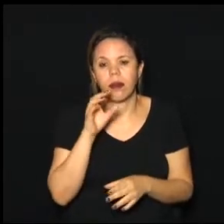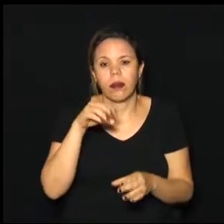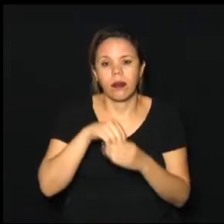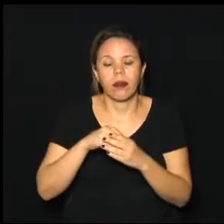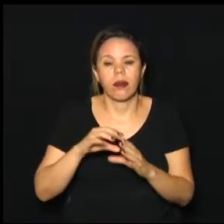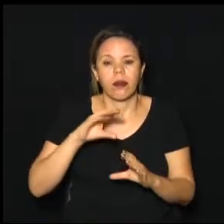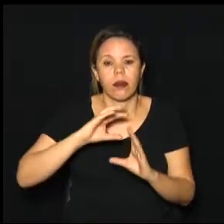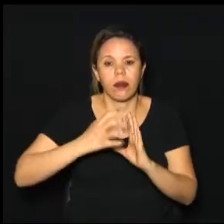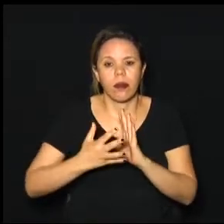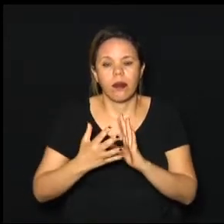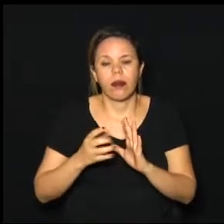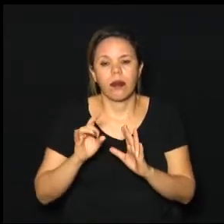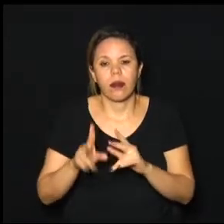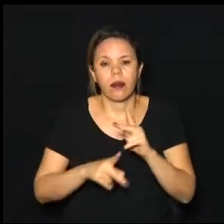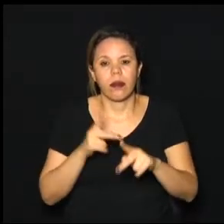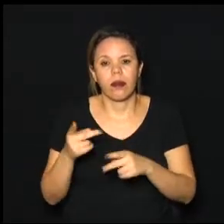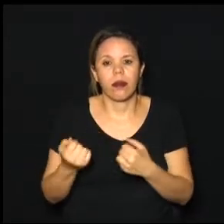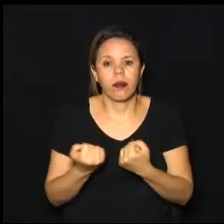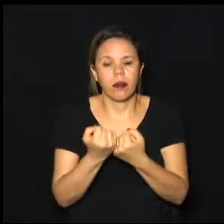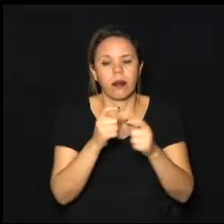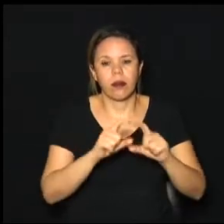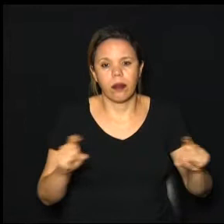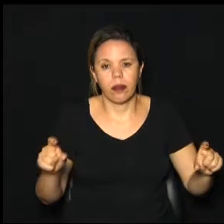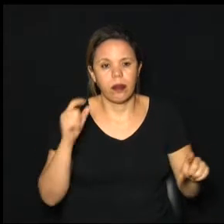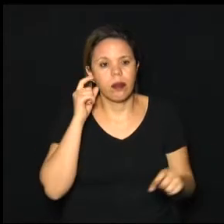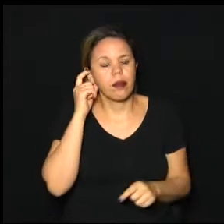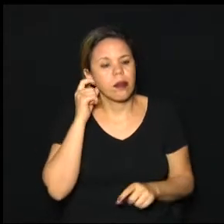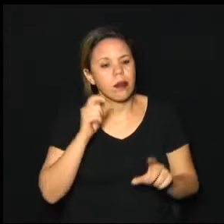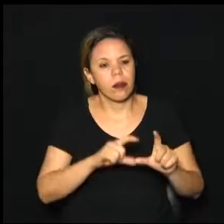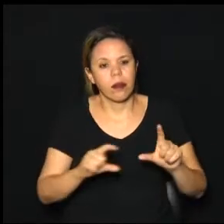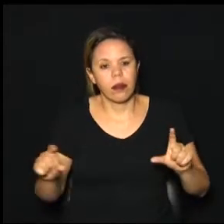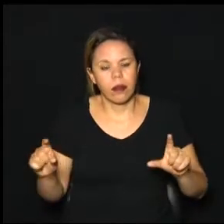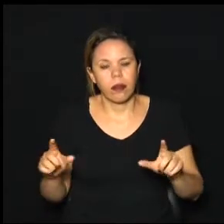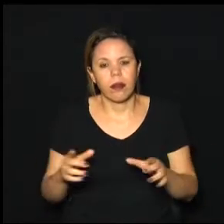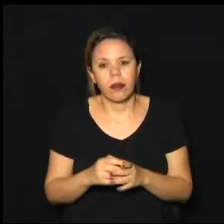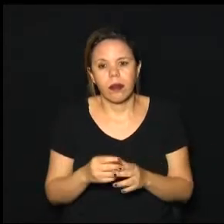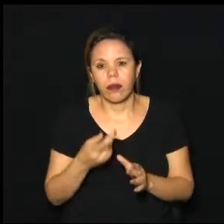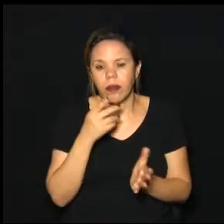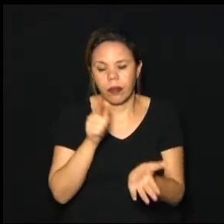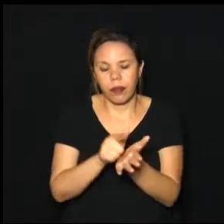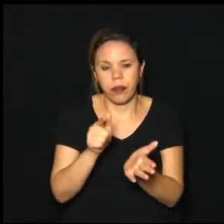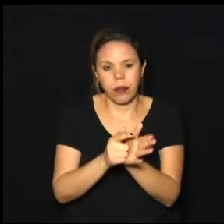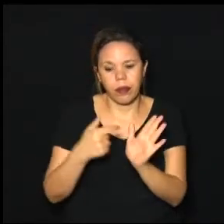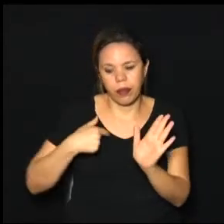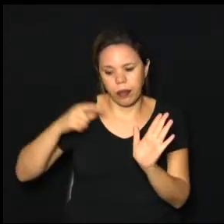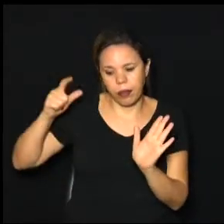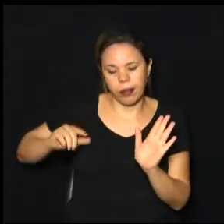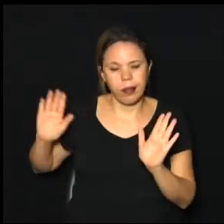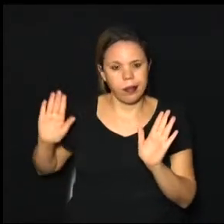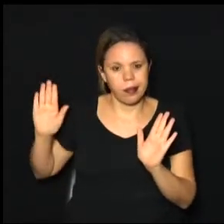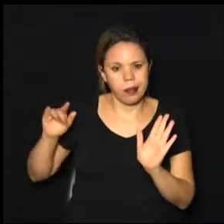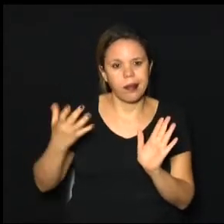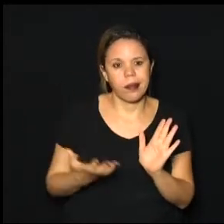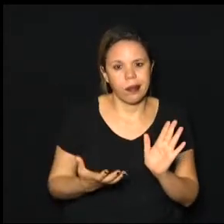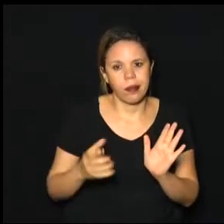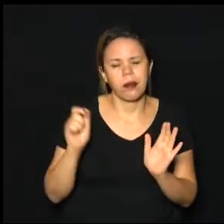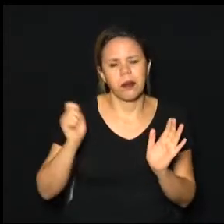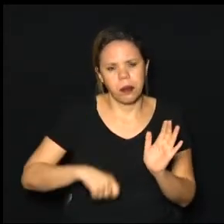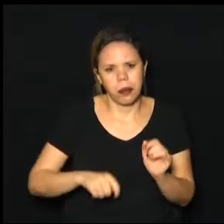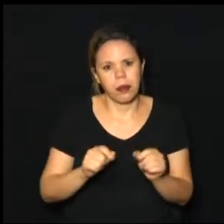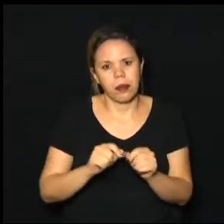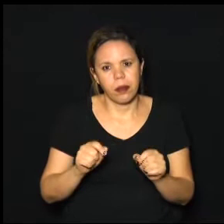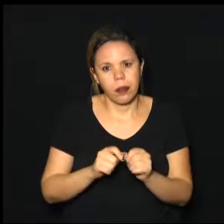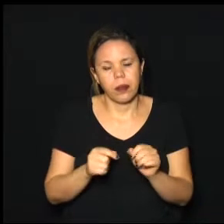intrapartidária, para que o seu partido te dê legenda? Pode. Pode fazer até um santinho falando que você é um pré-candidato, que você quer legenda? Pode.